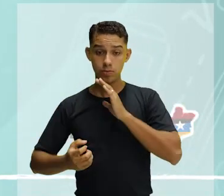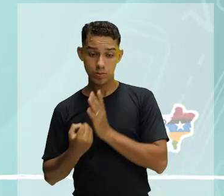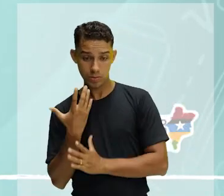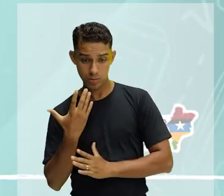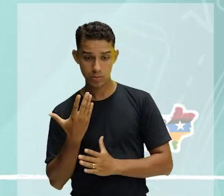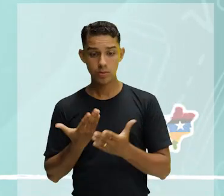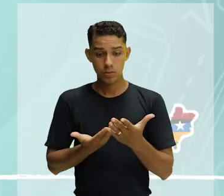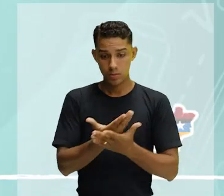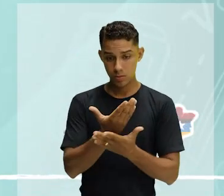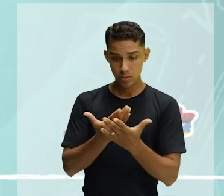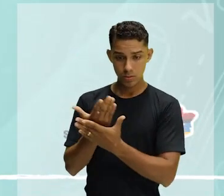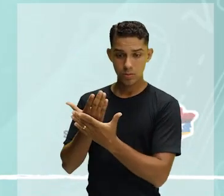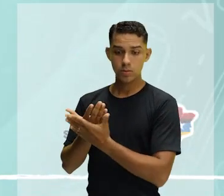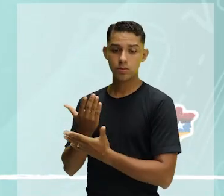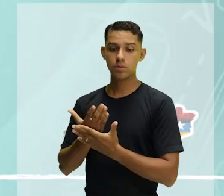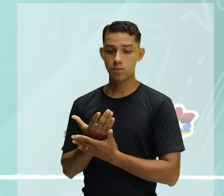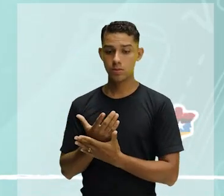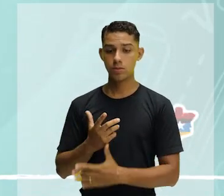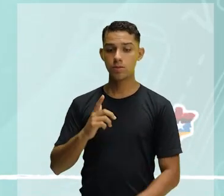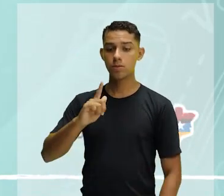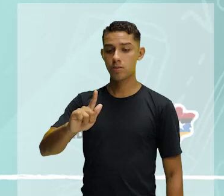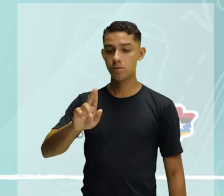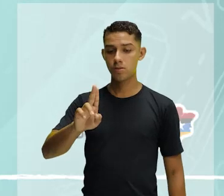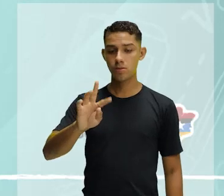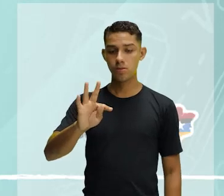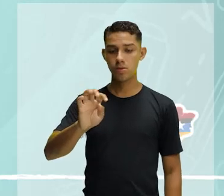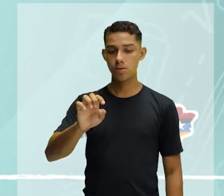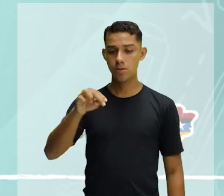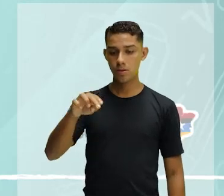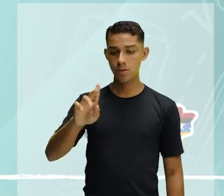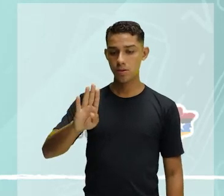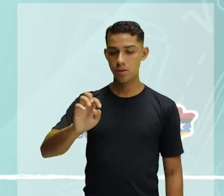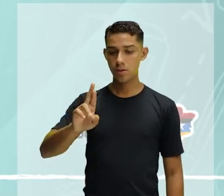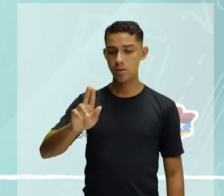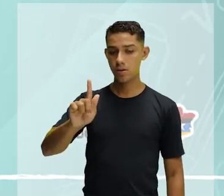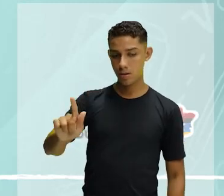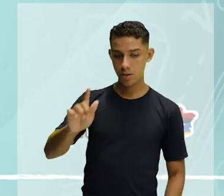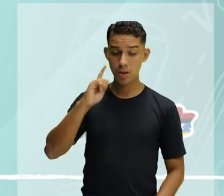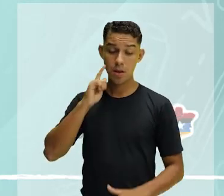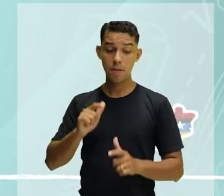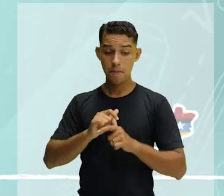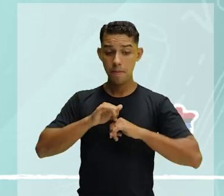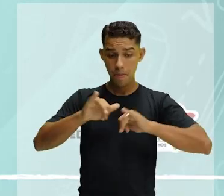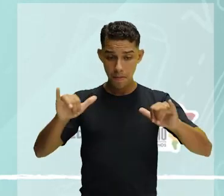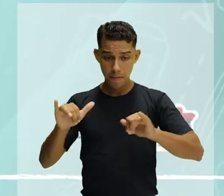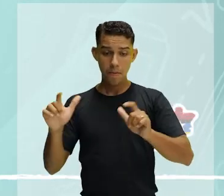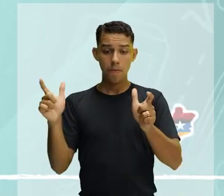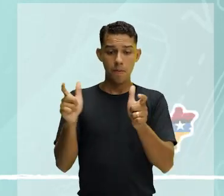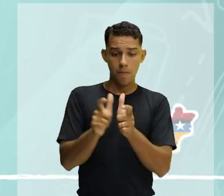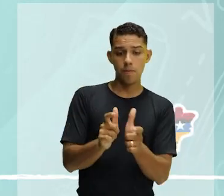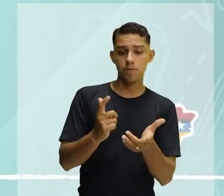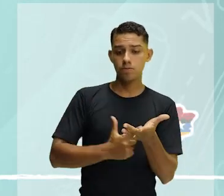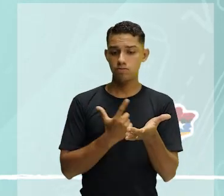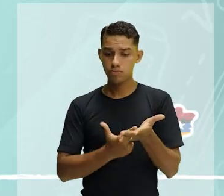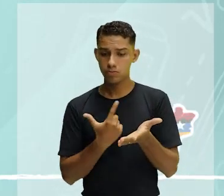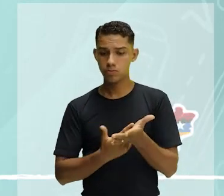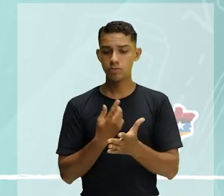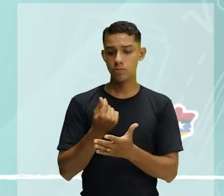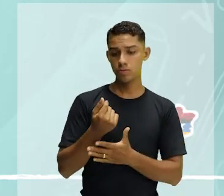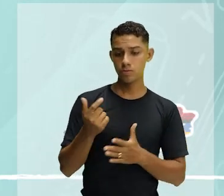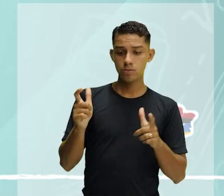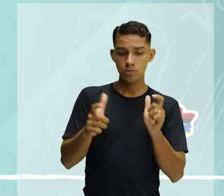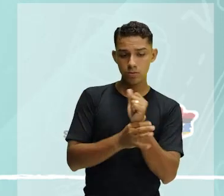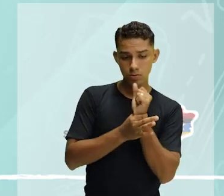invenção de Gutenberg, permitiu a produção e distribuição de livros a custo reduzido, assegurando a ampla disseminação de